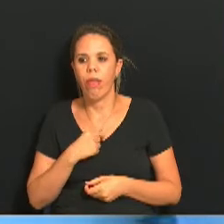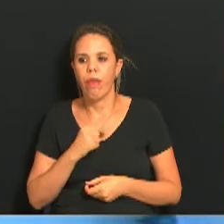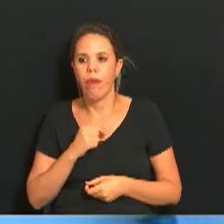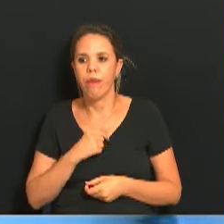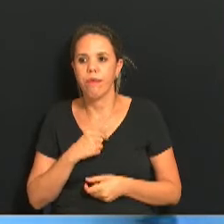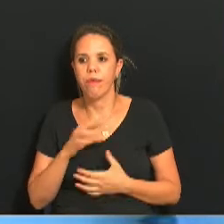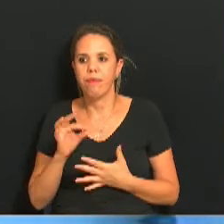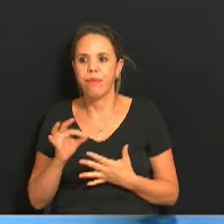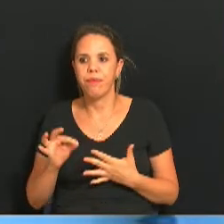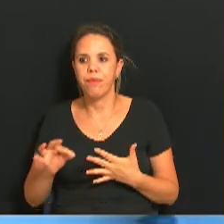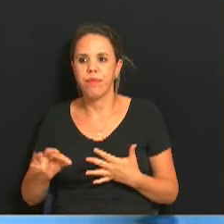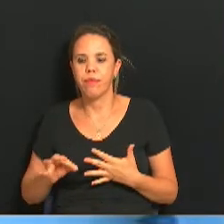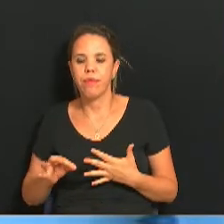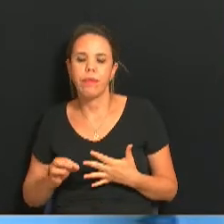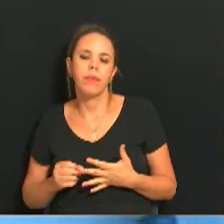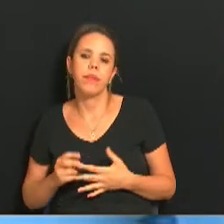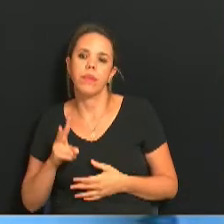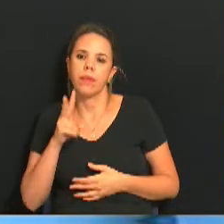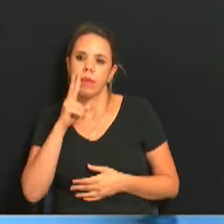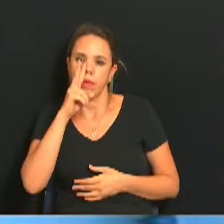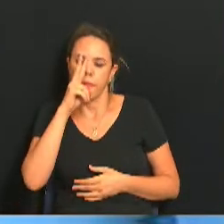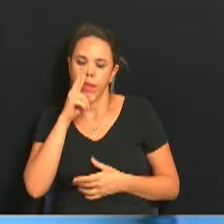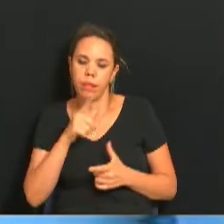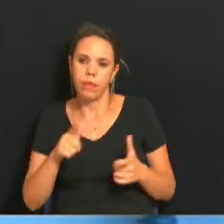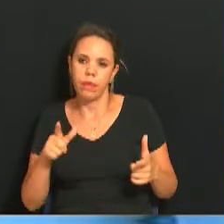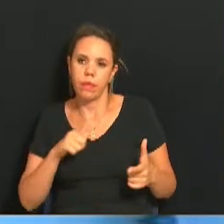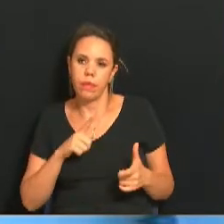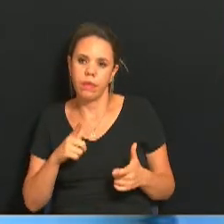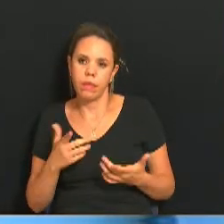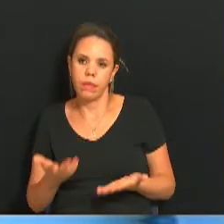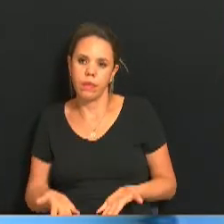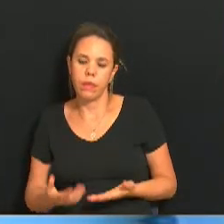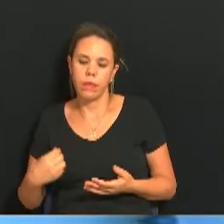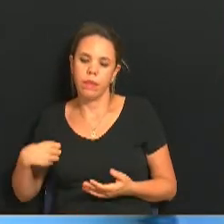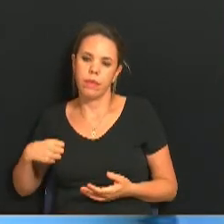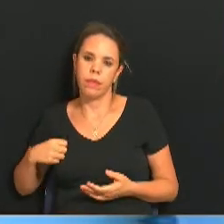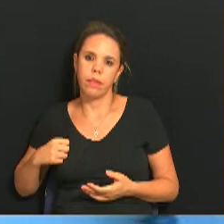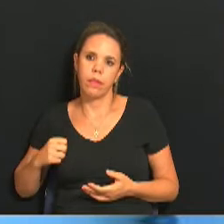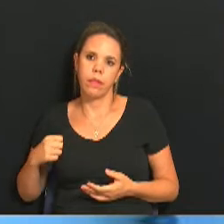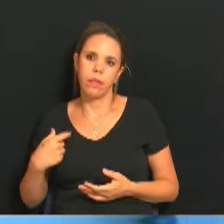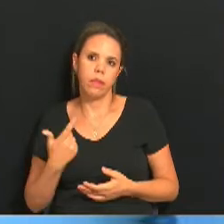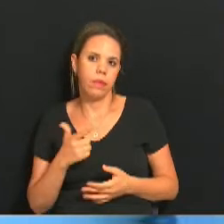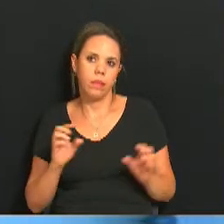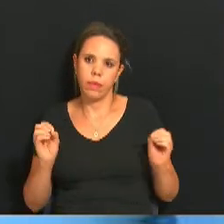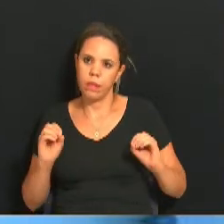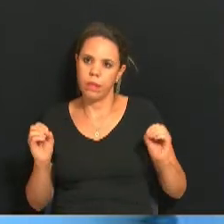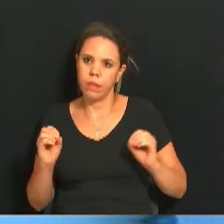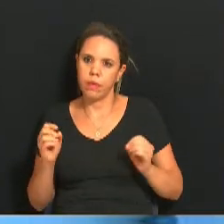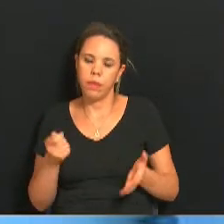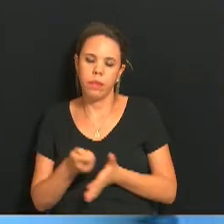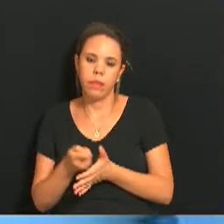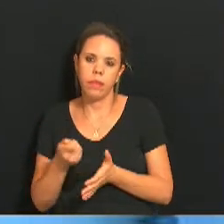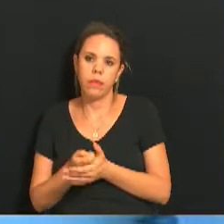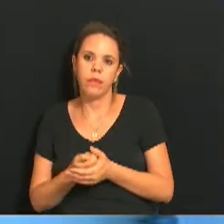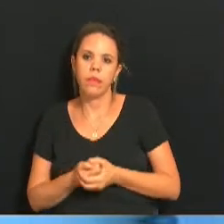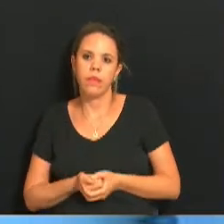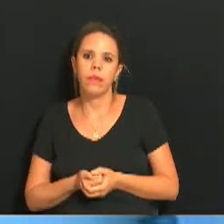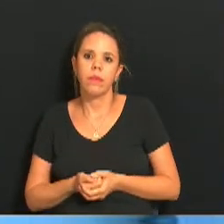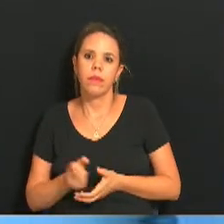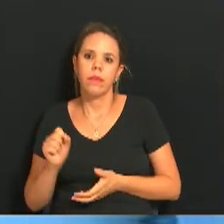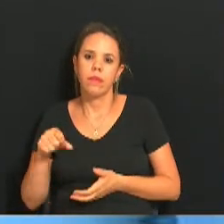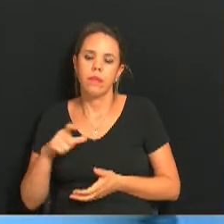elementos indícios fortes de que haja vestígios dessa materialidade mas não temos que corajosamente a materialidade e